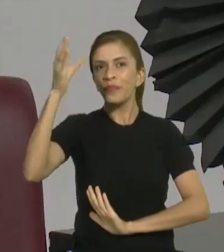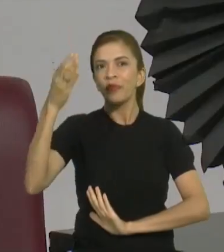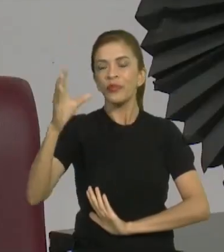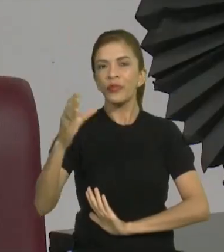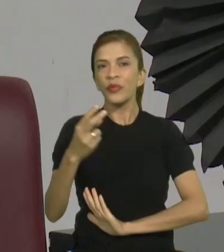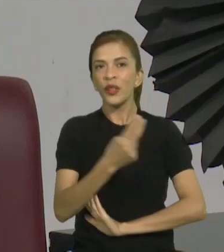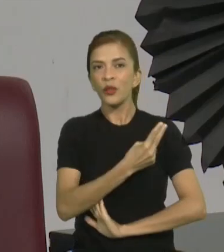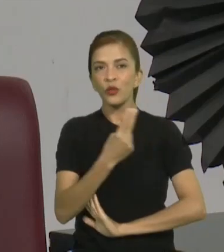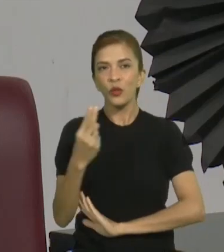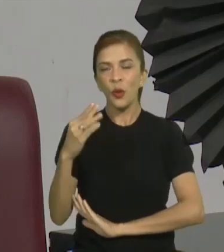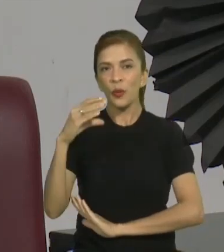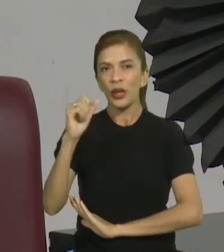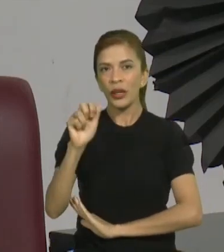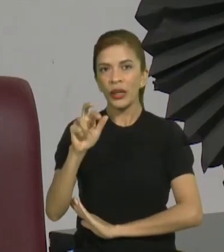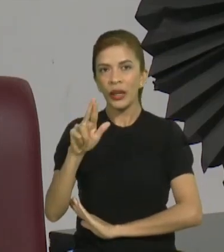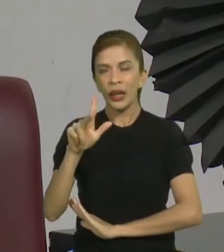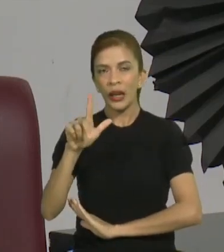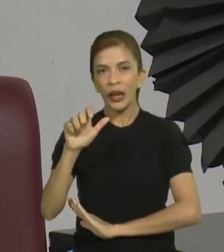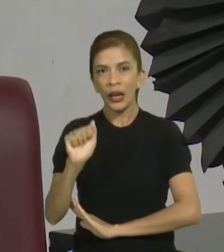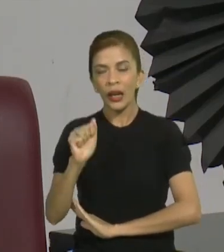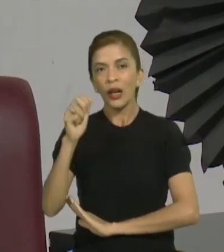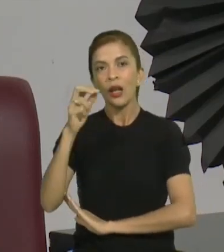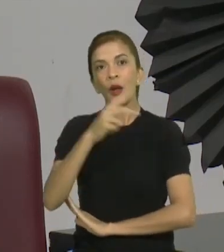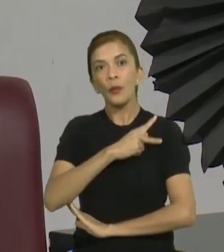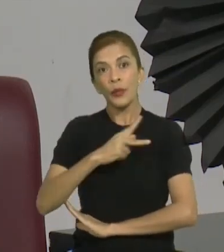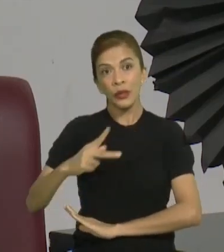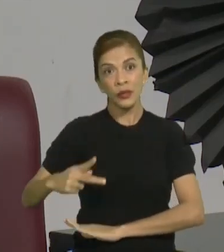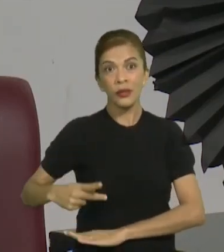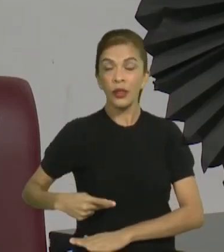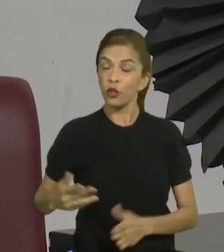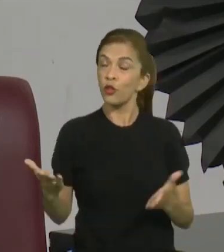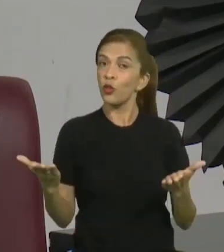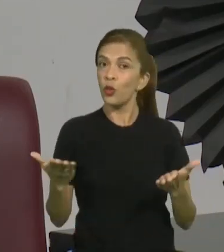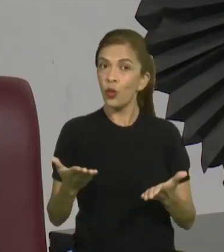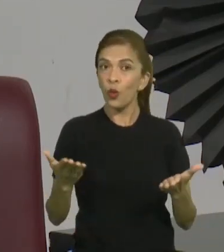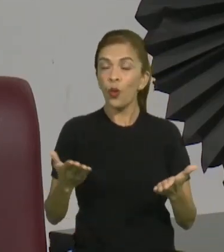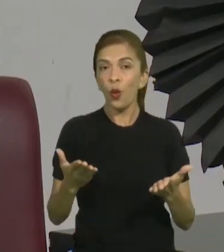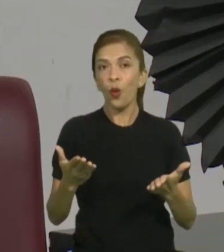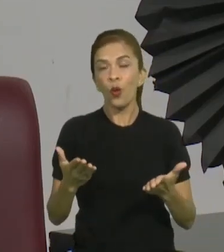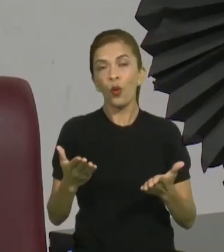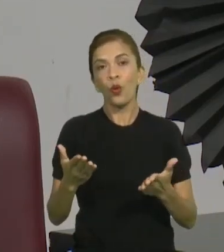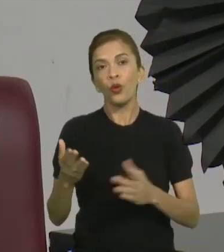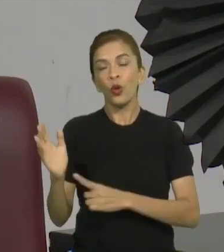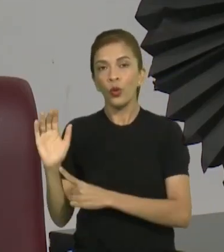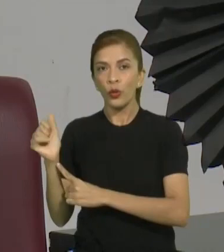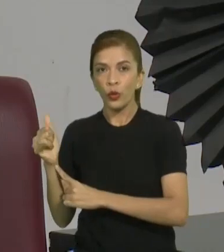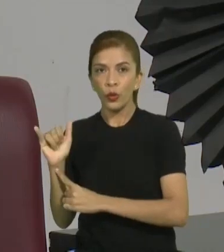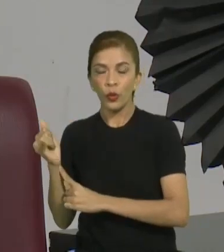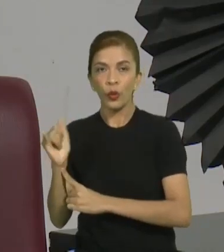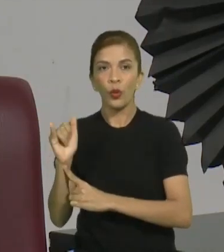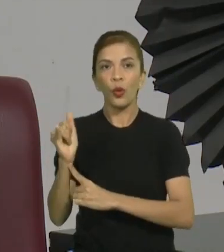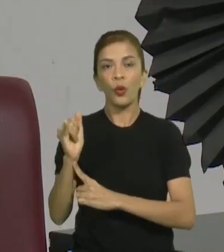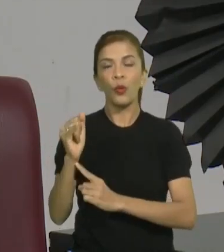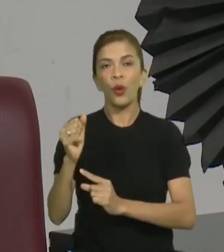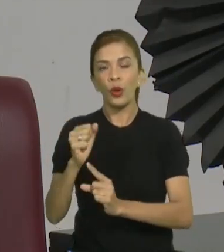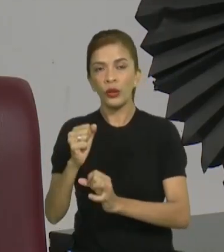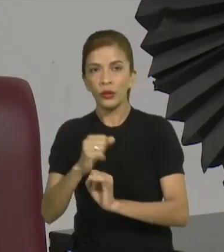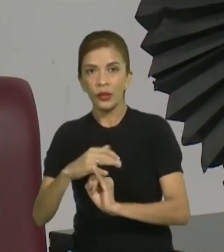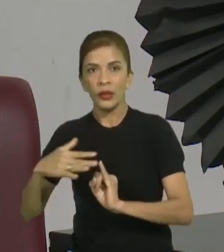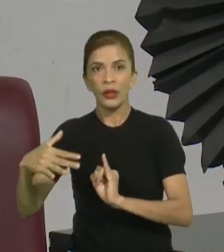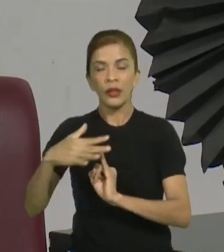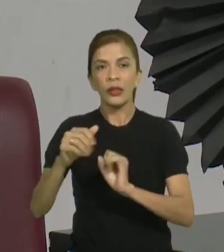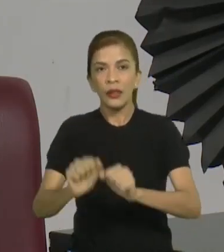a Carla Rodrigues, sou a presidente, estou hoje como presidente do Boi Encanto da Ilha, e da